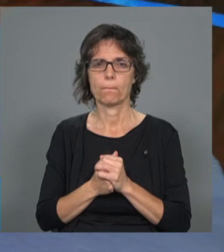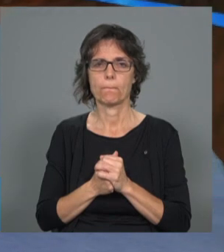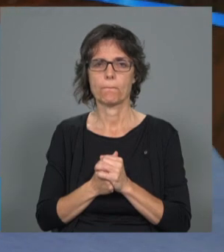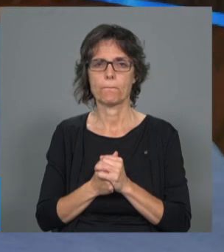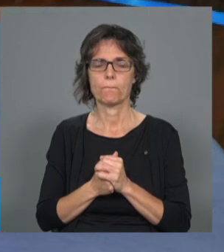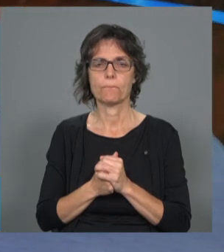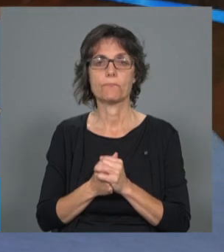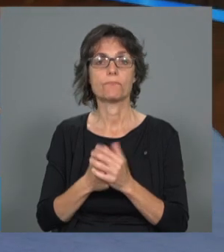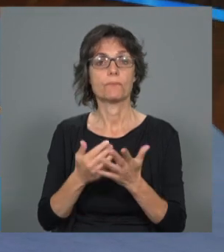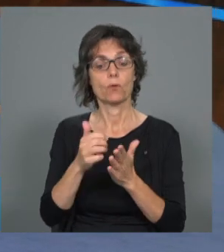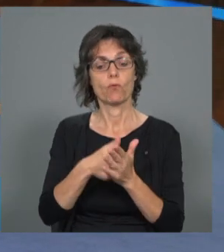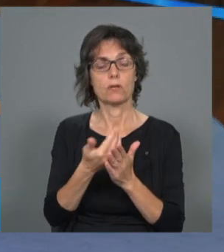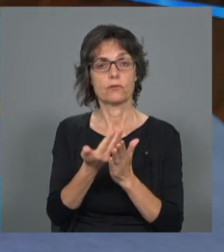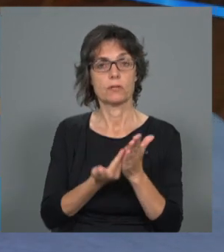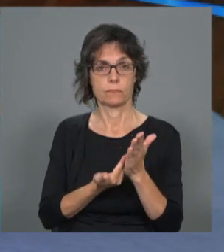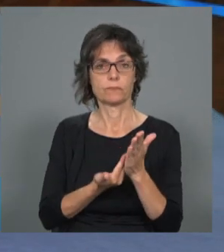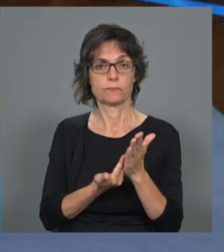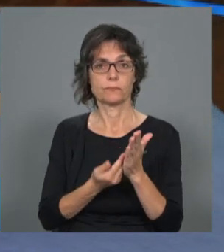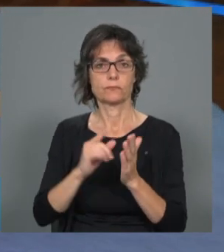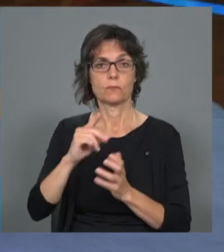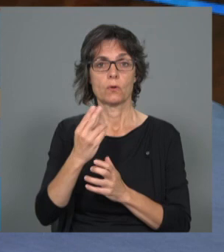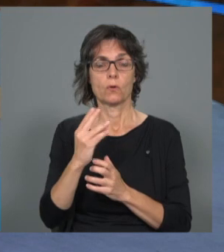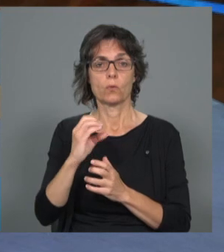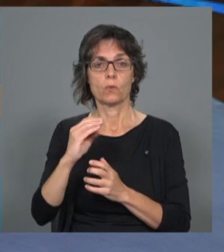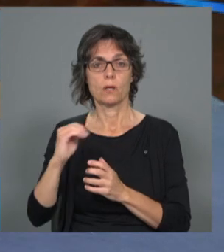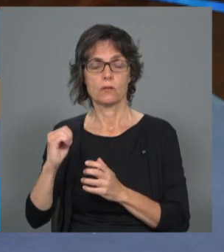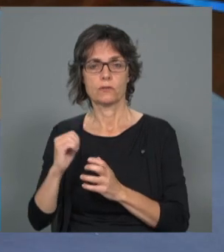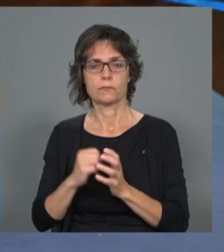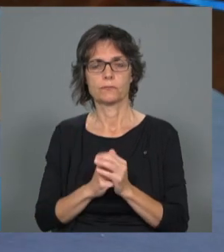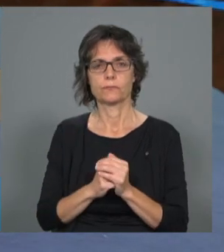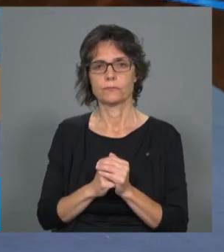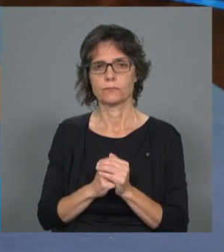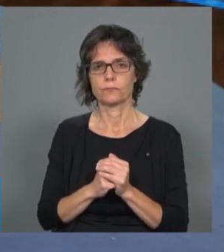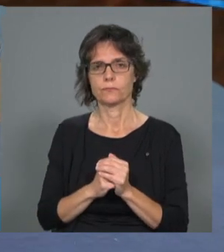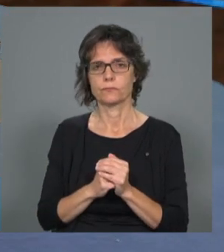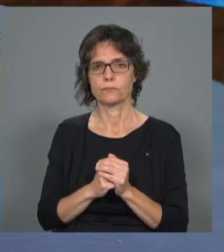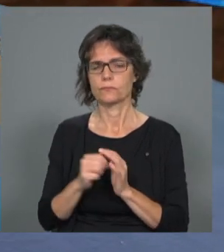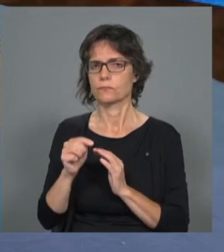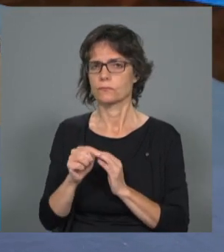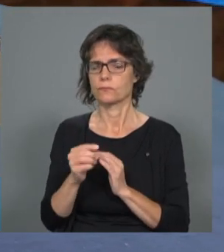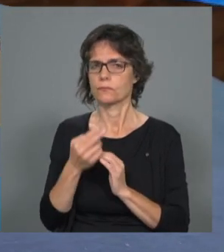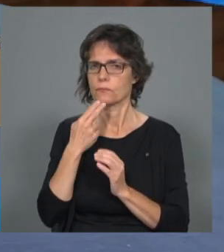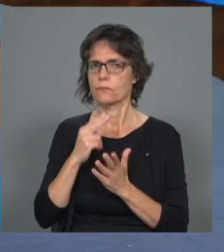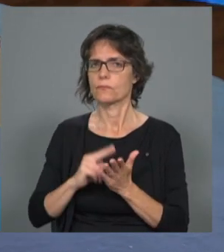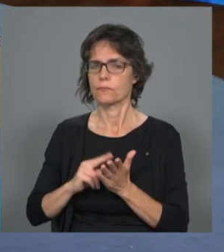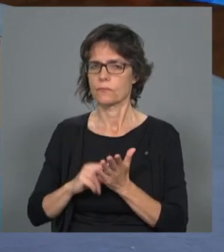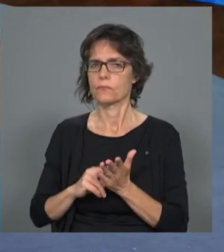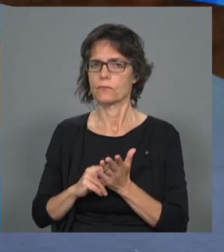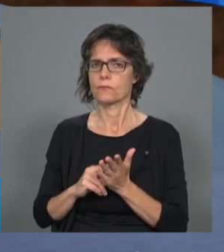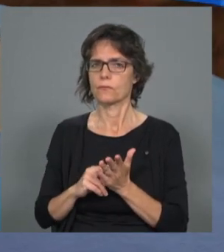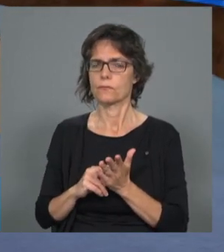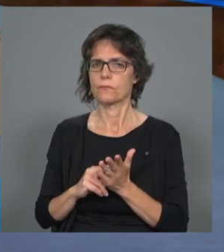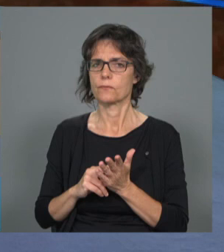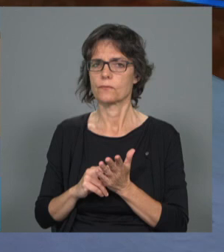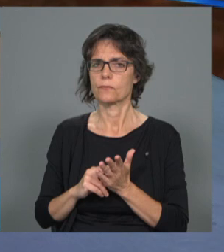Este Evangelho de Lucas, aqui muito marcado, digamos, por uma... são